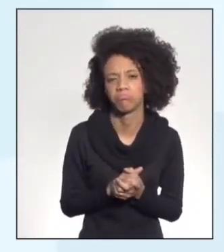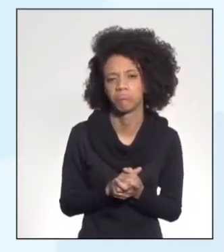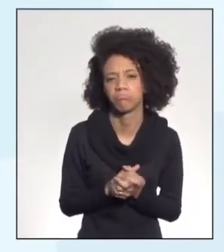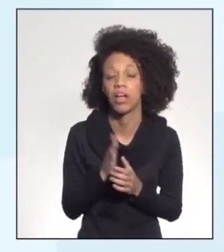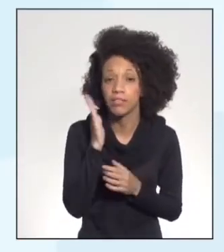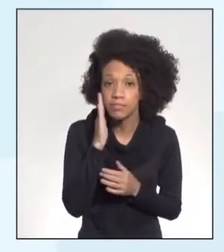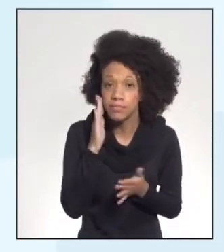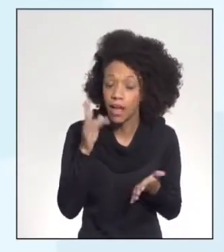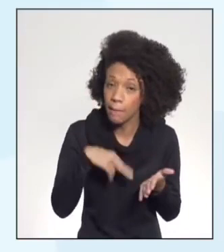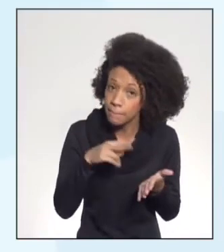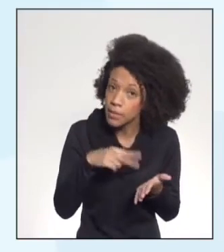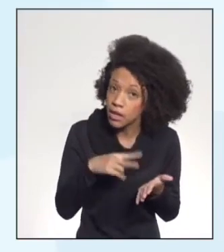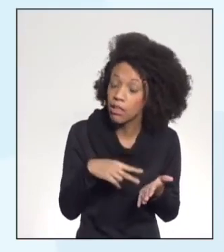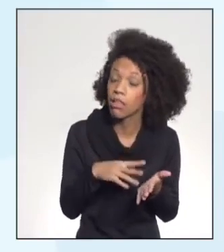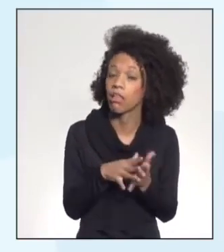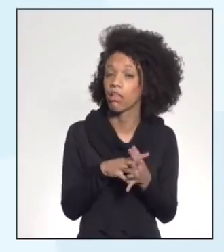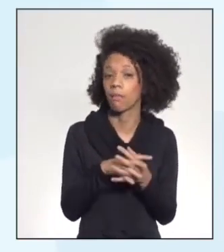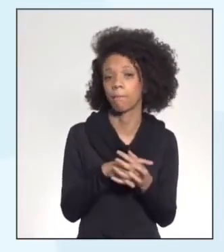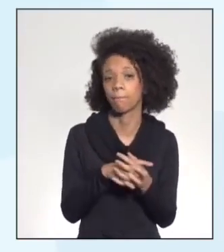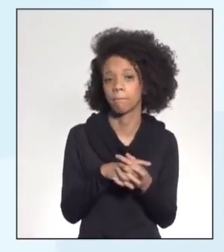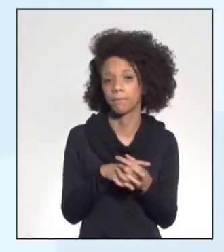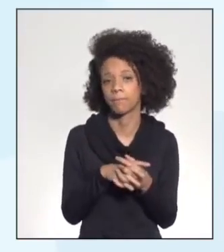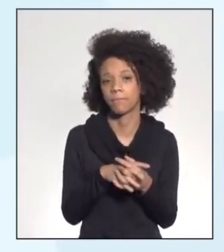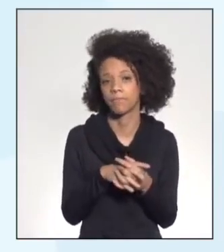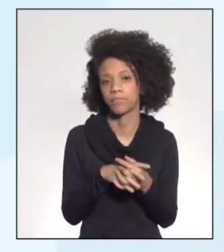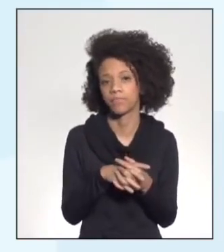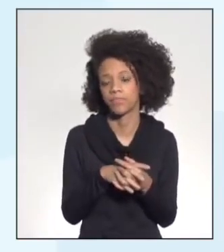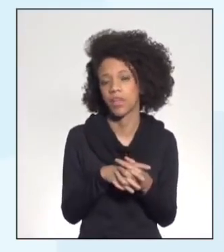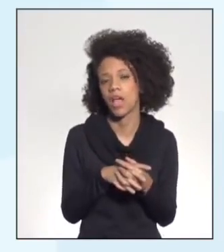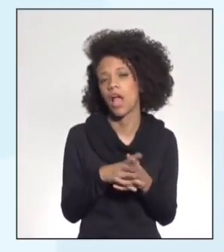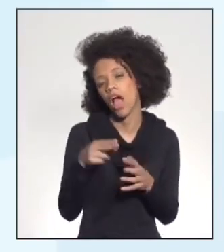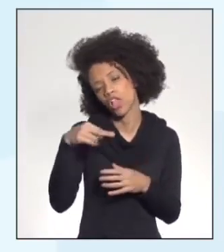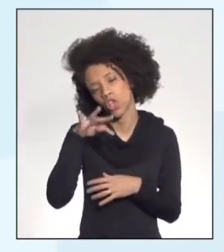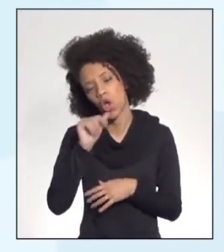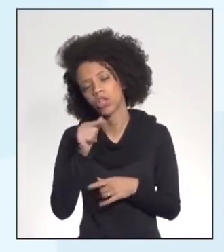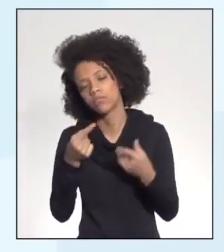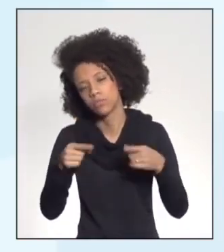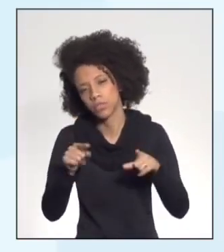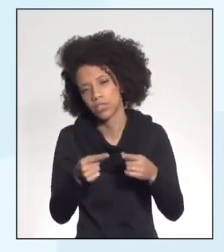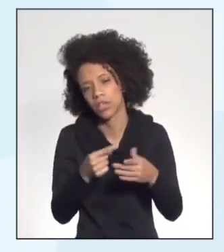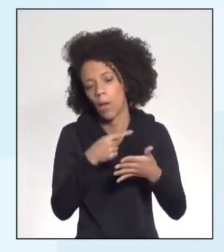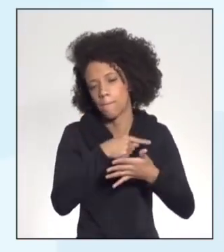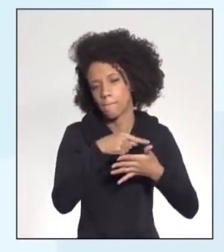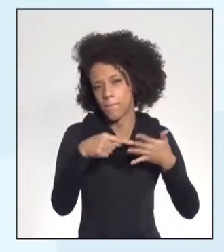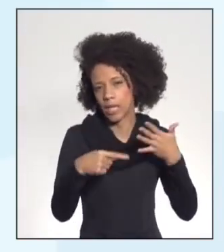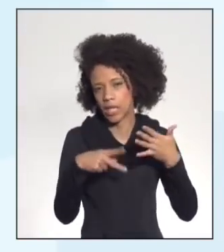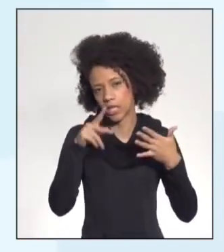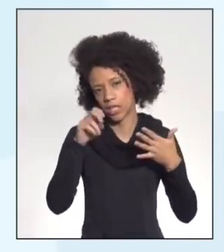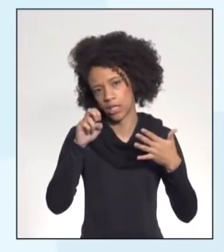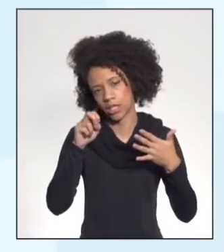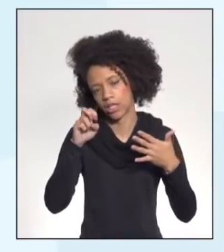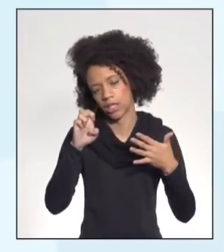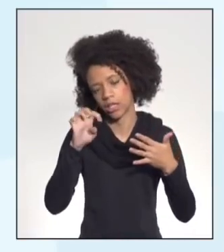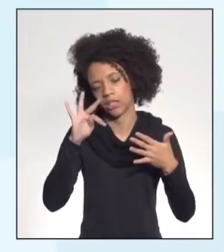sabe ler, né, umas notas musicais, pentagrama, e olha uma foto